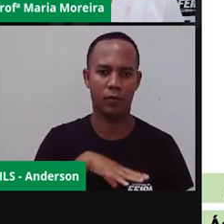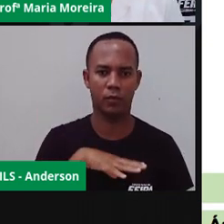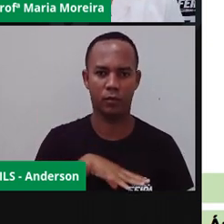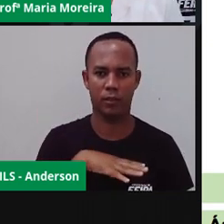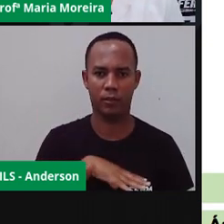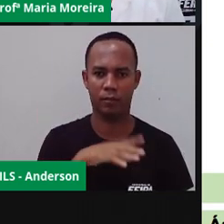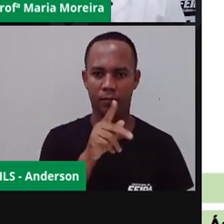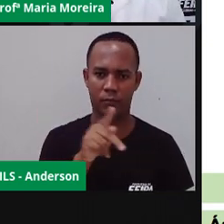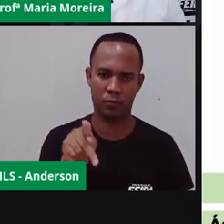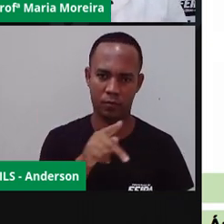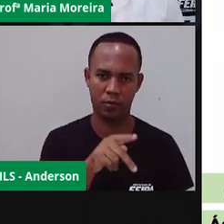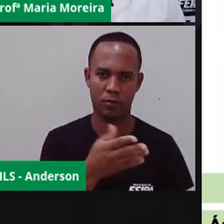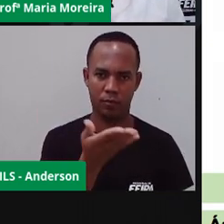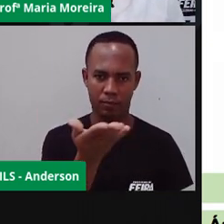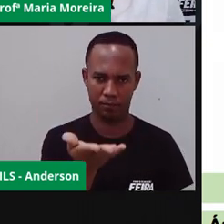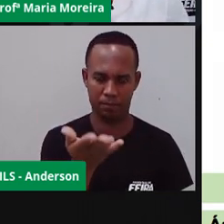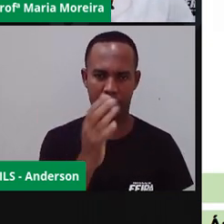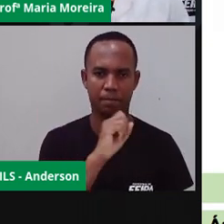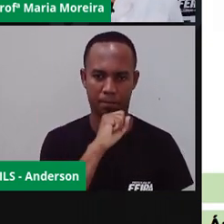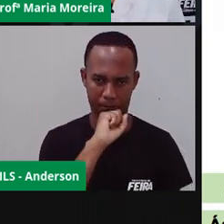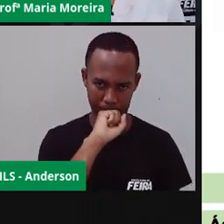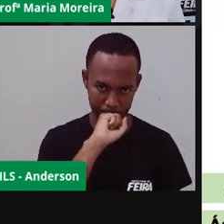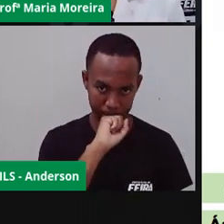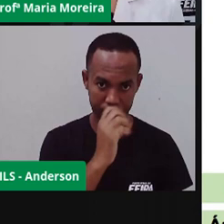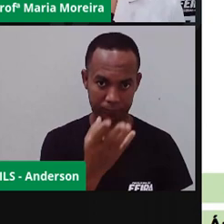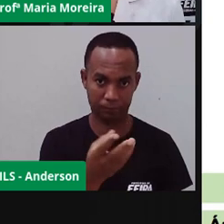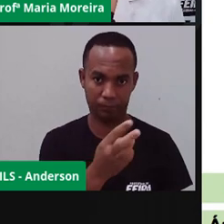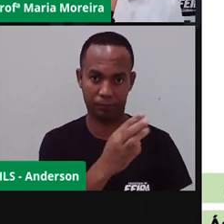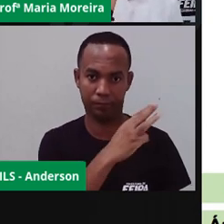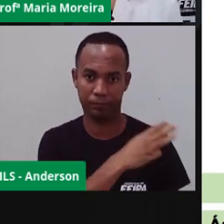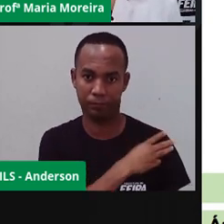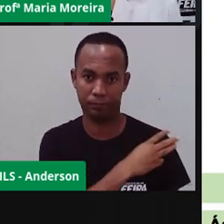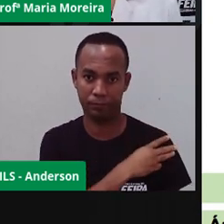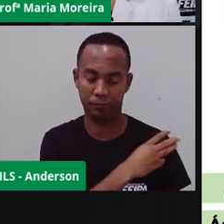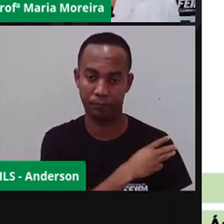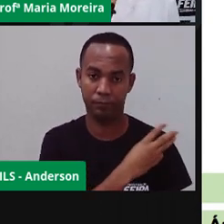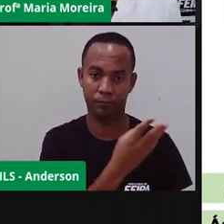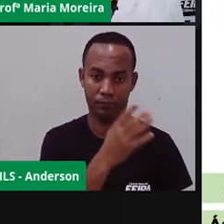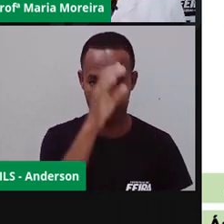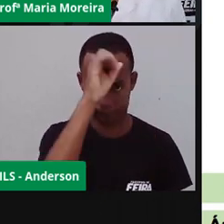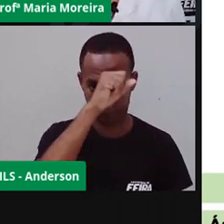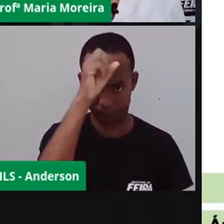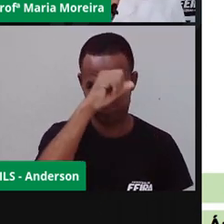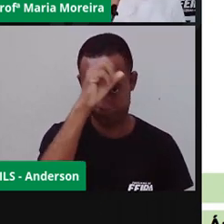com vocês. Vamos lá, terceiro ano? Vamos aprender hoje